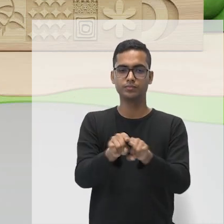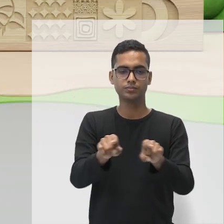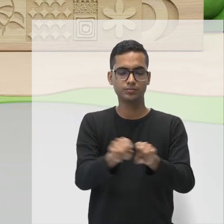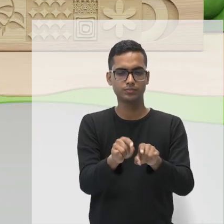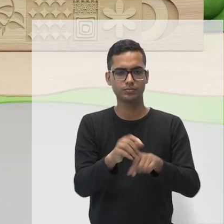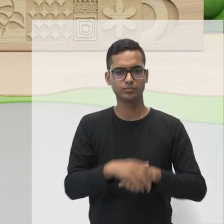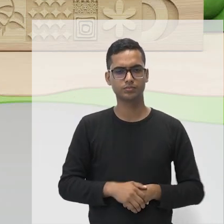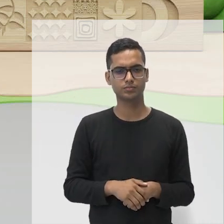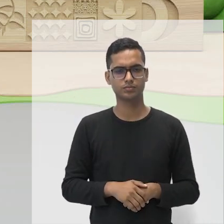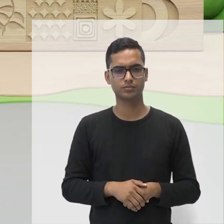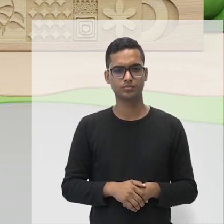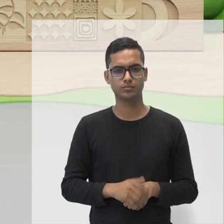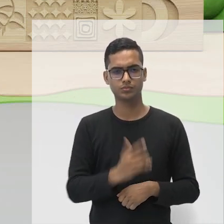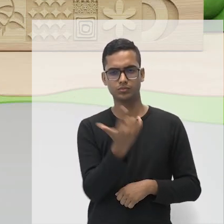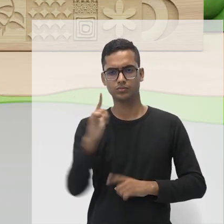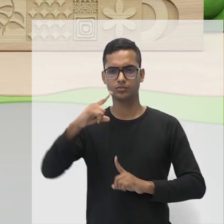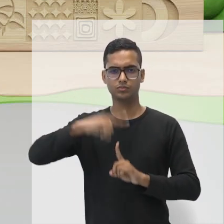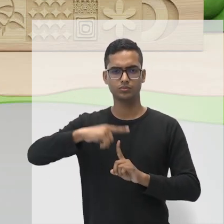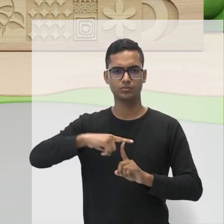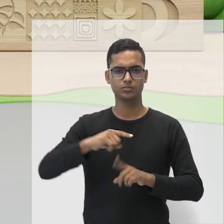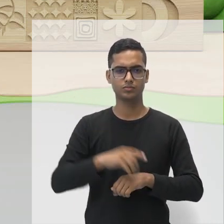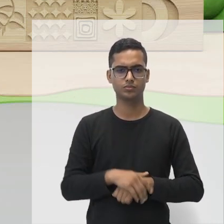de